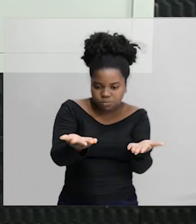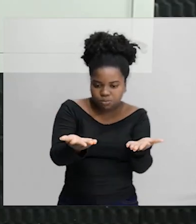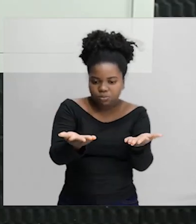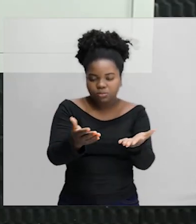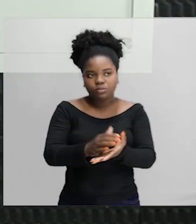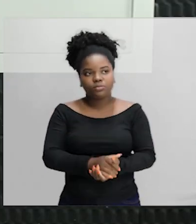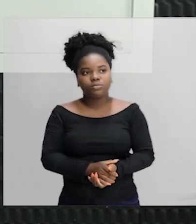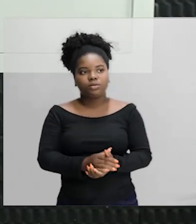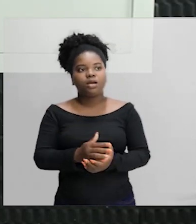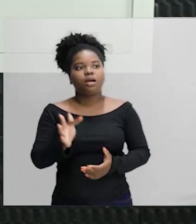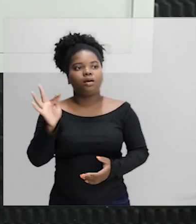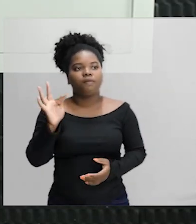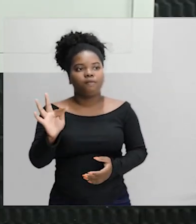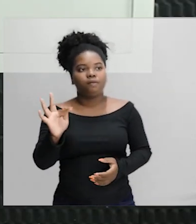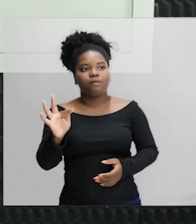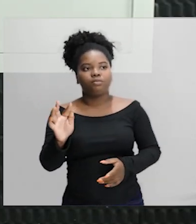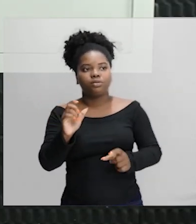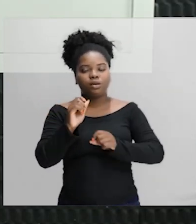magnética